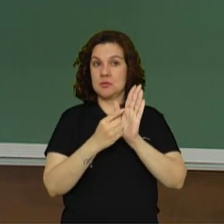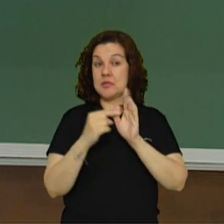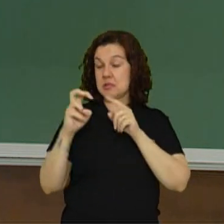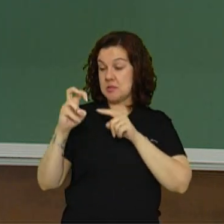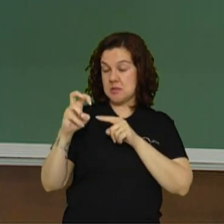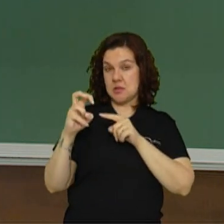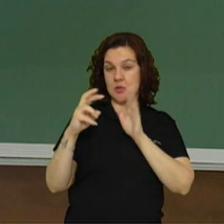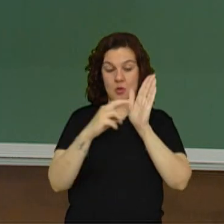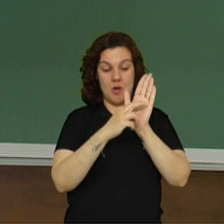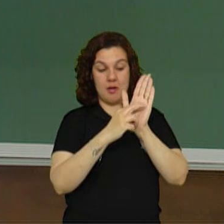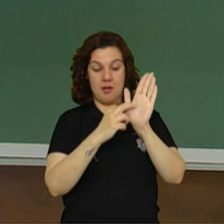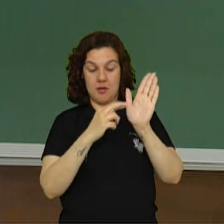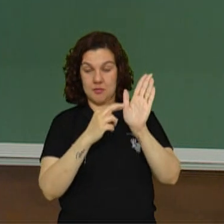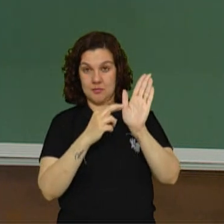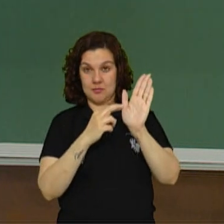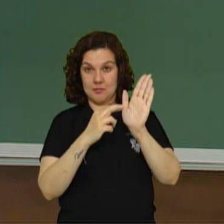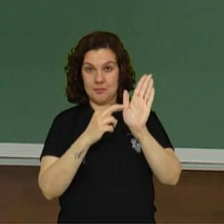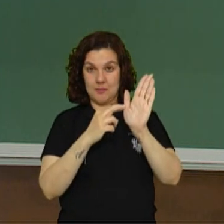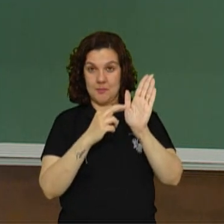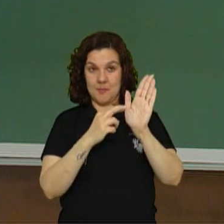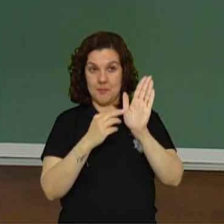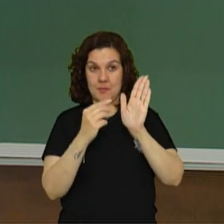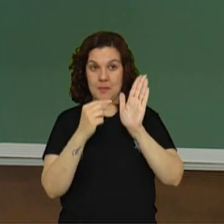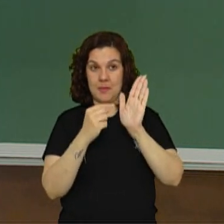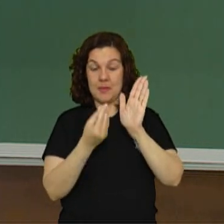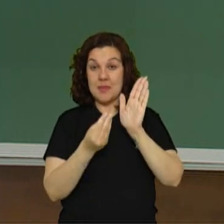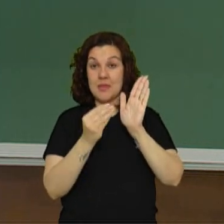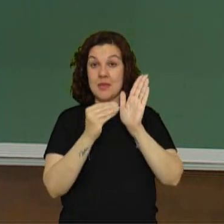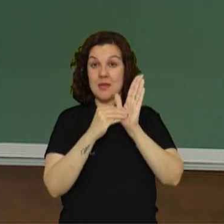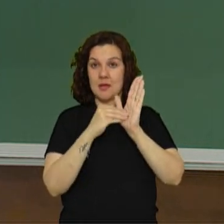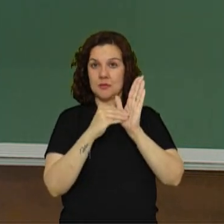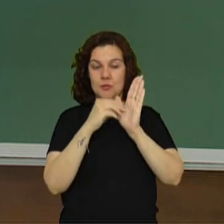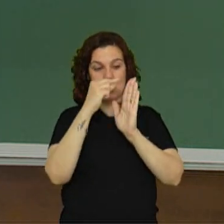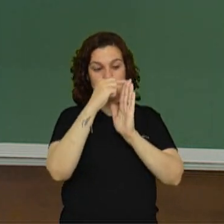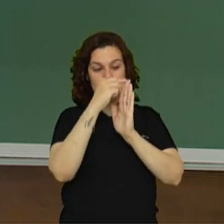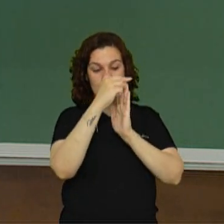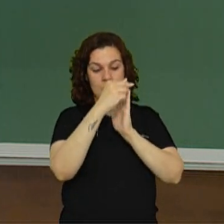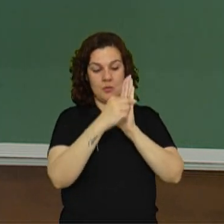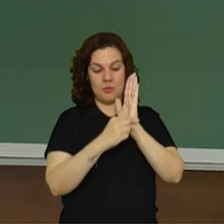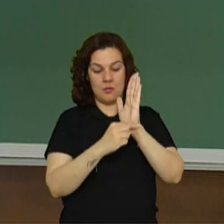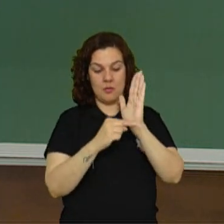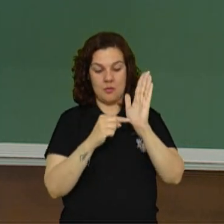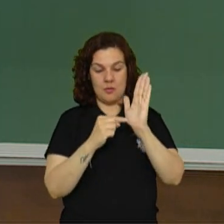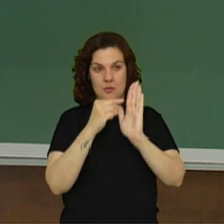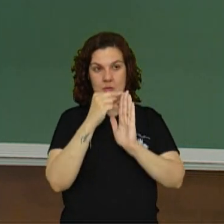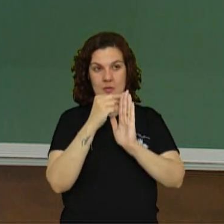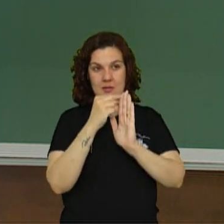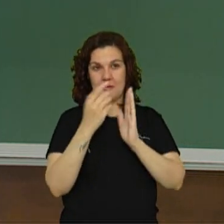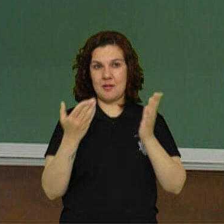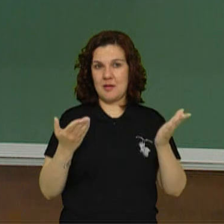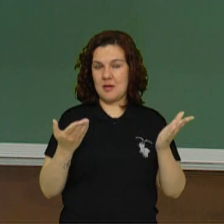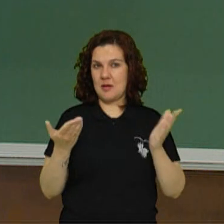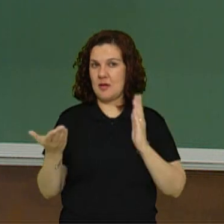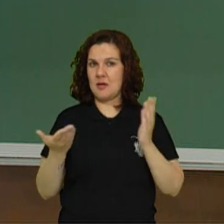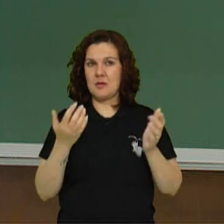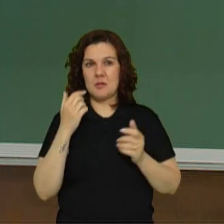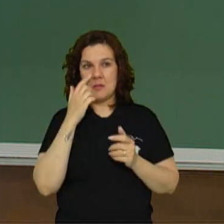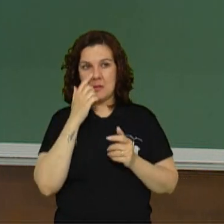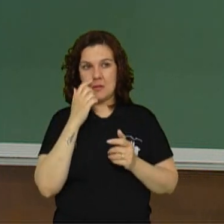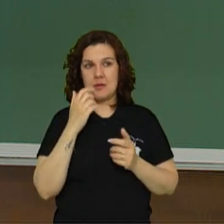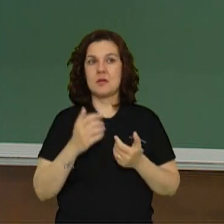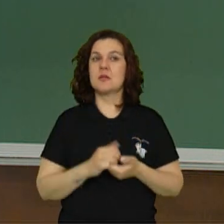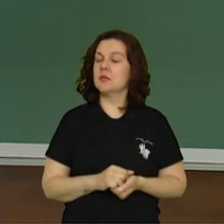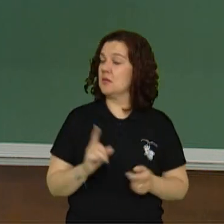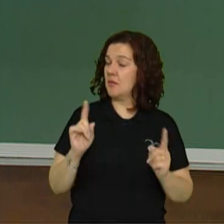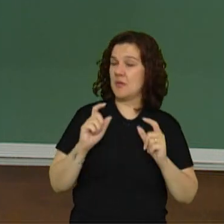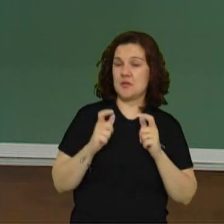de 5 centímetros de raio está inscrito em um hexágono regular. O hexágono é sempre meio chato, você vai